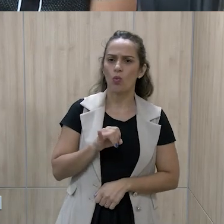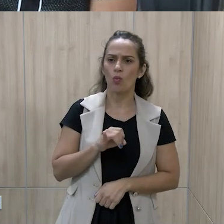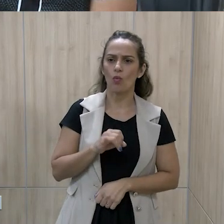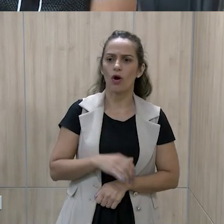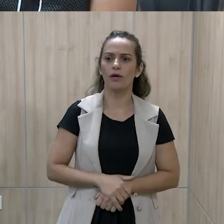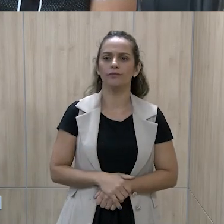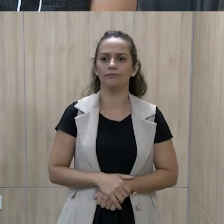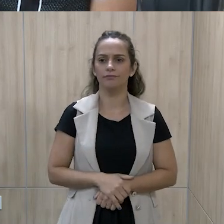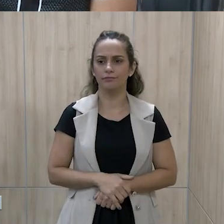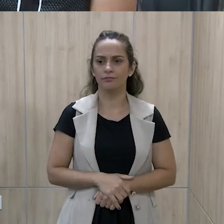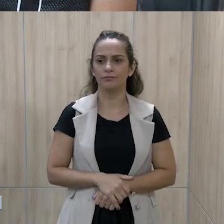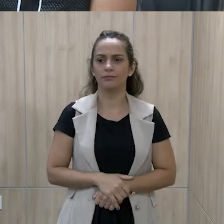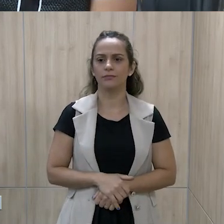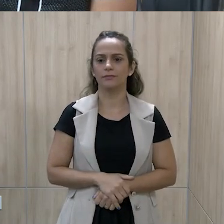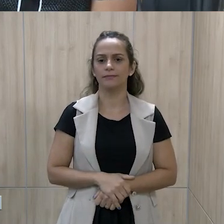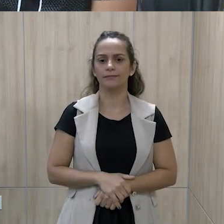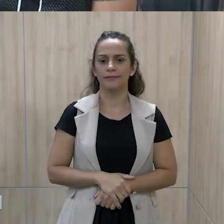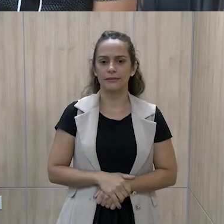Oi